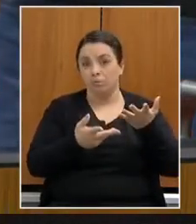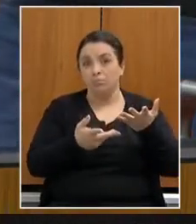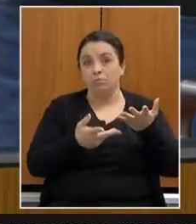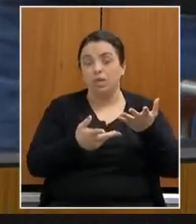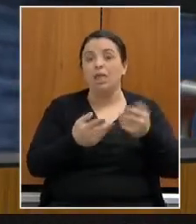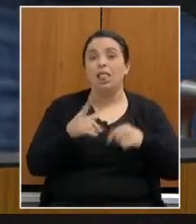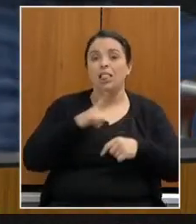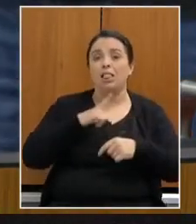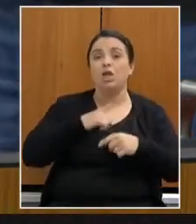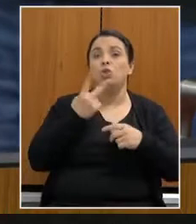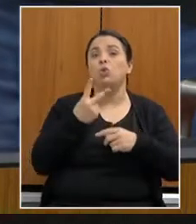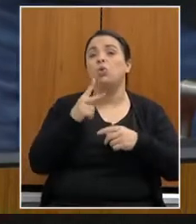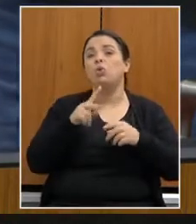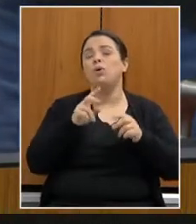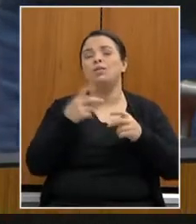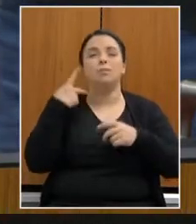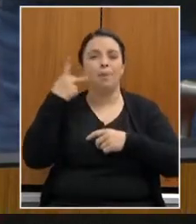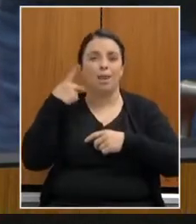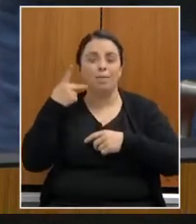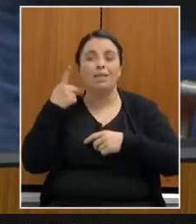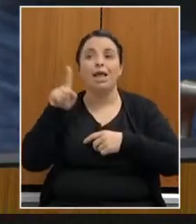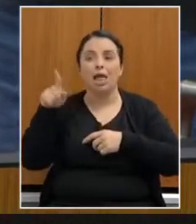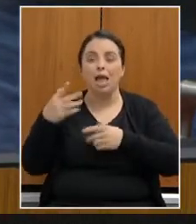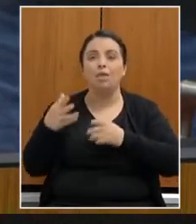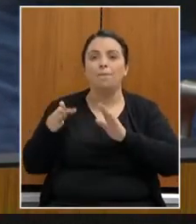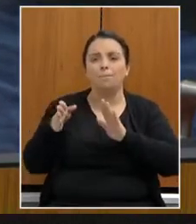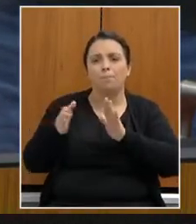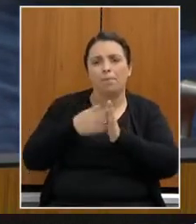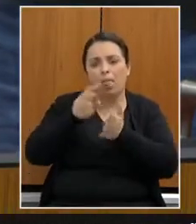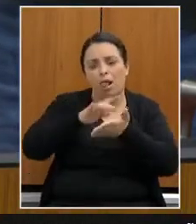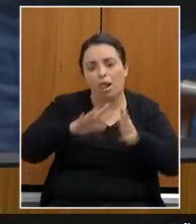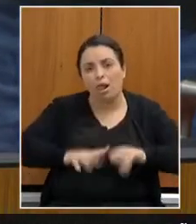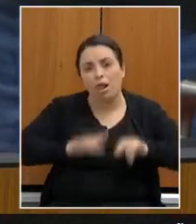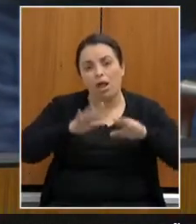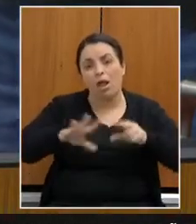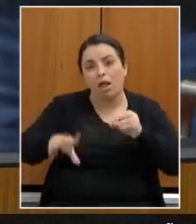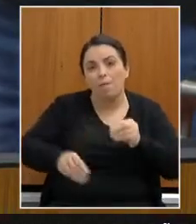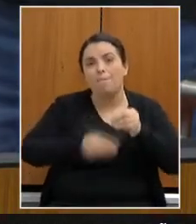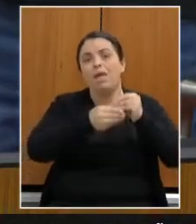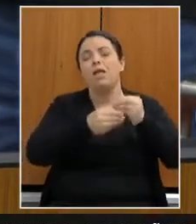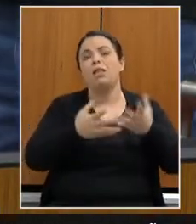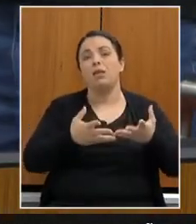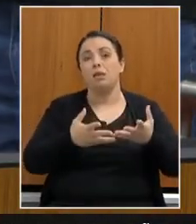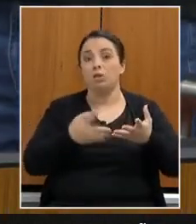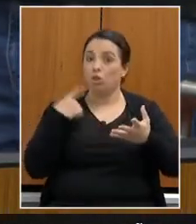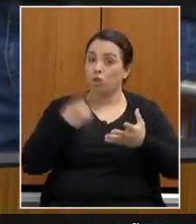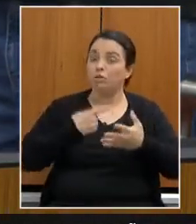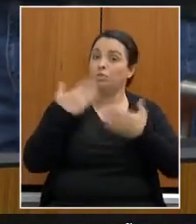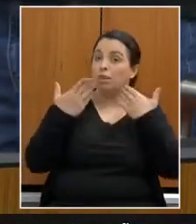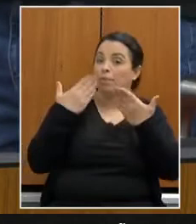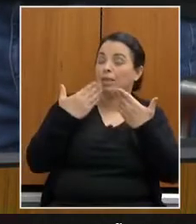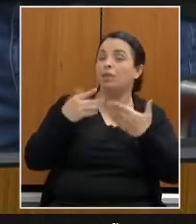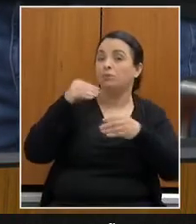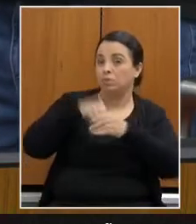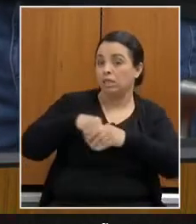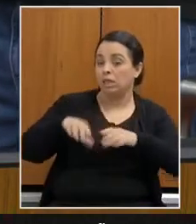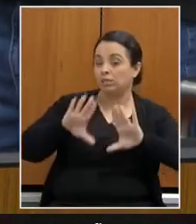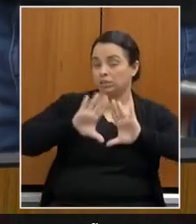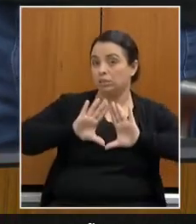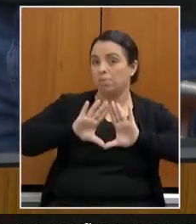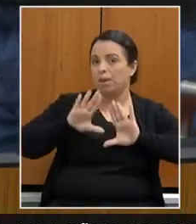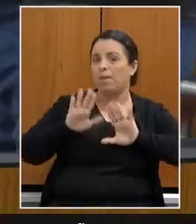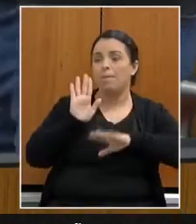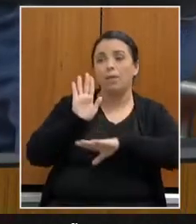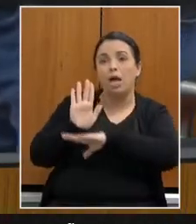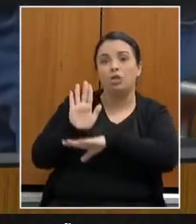destinaram emendas parlamentares individuais fizemos um debate aqui na casa para que nós pudéssemos ajudar então a